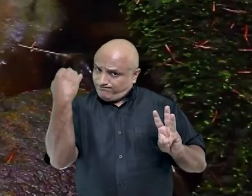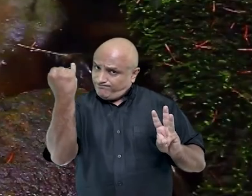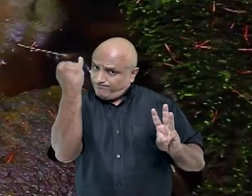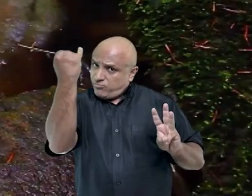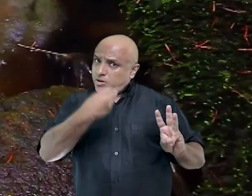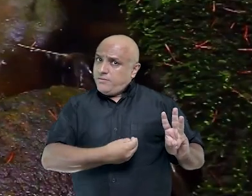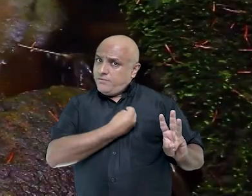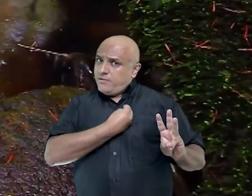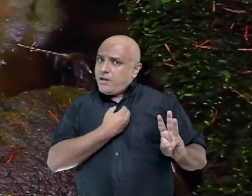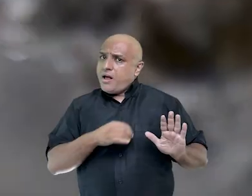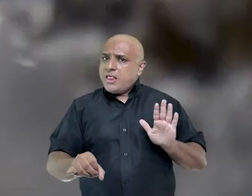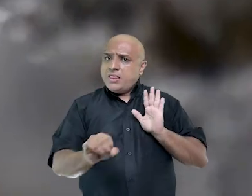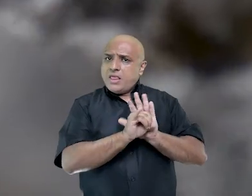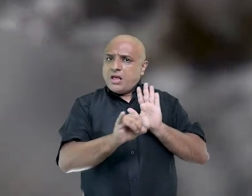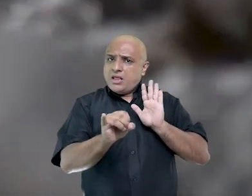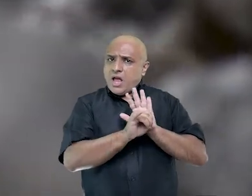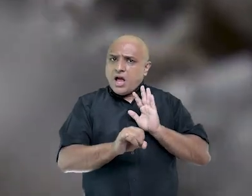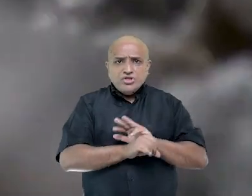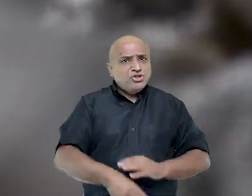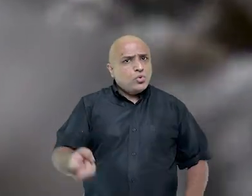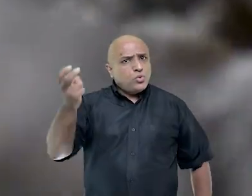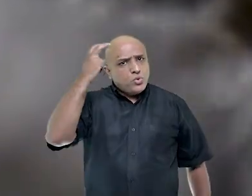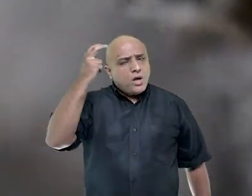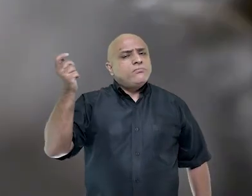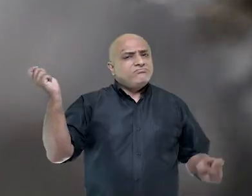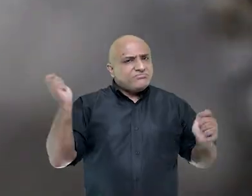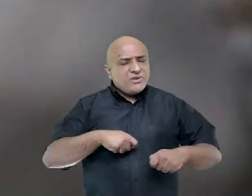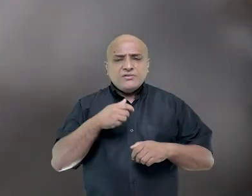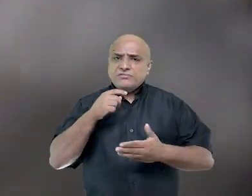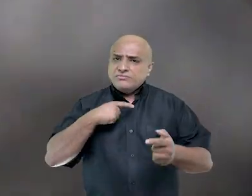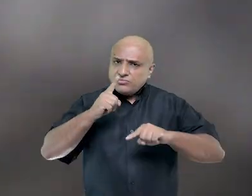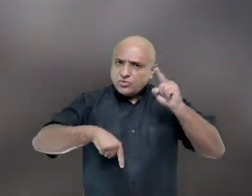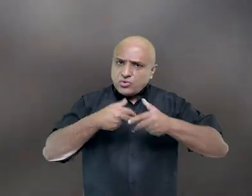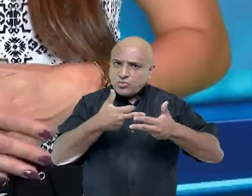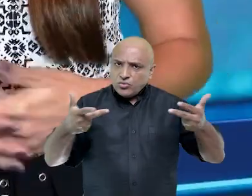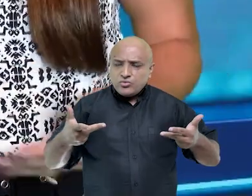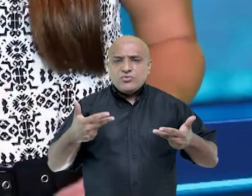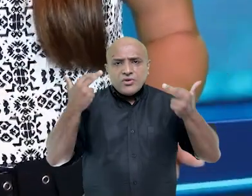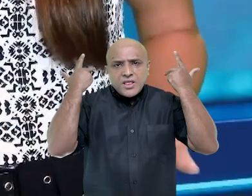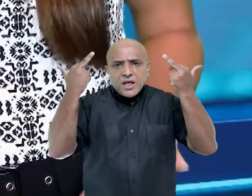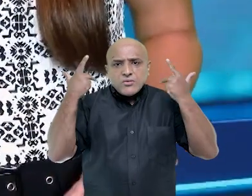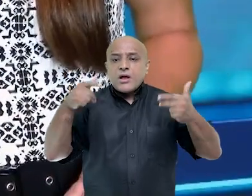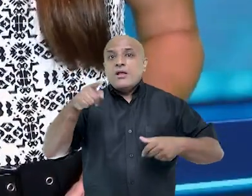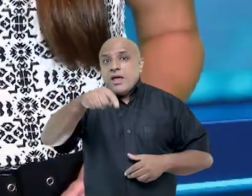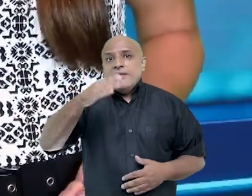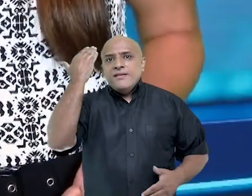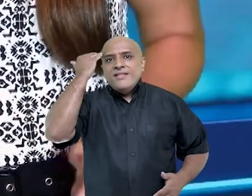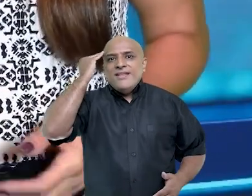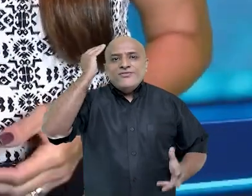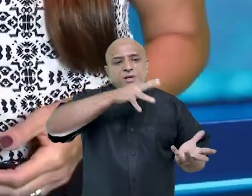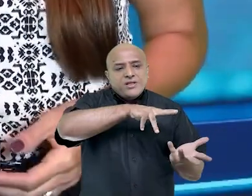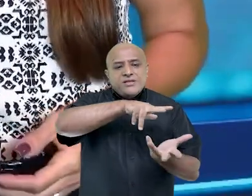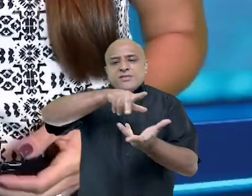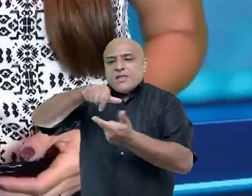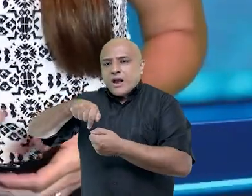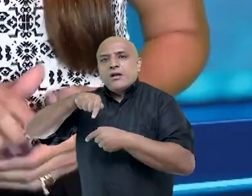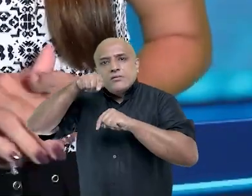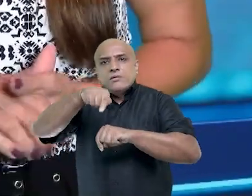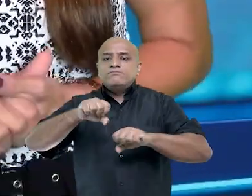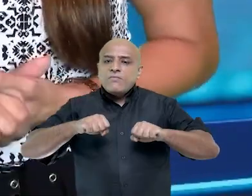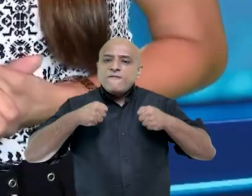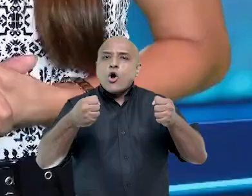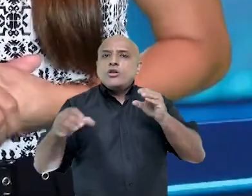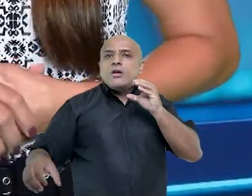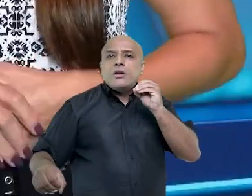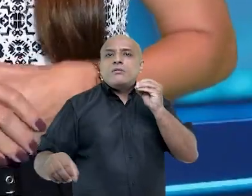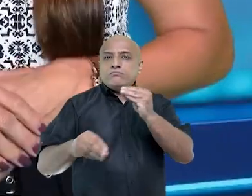e identidade cultural dependem da integridade dos recursos naturais. Esse entendimento internacional reforça a